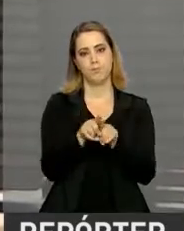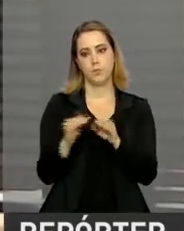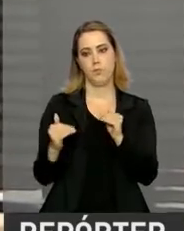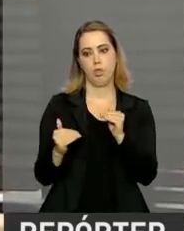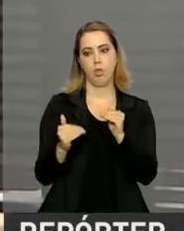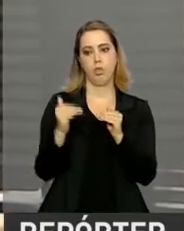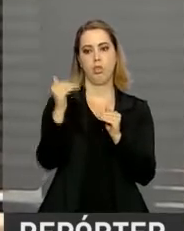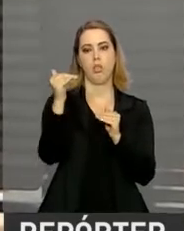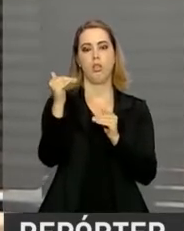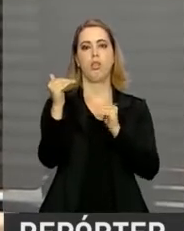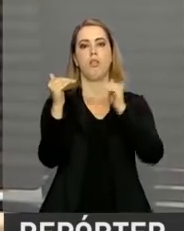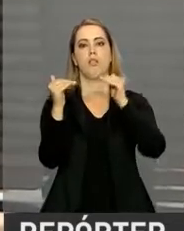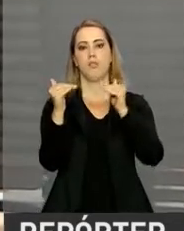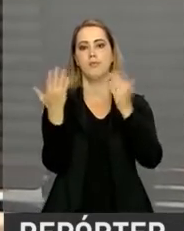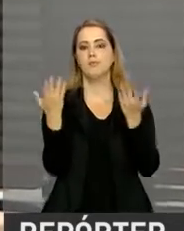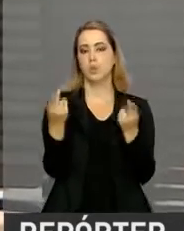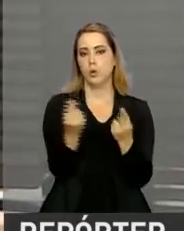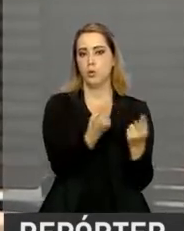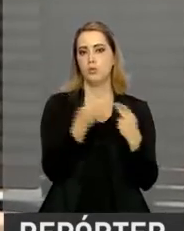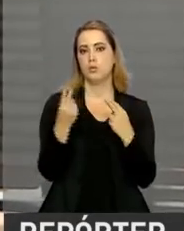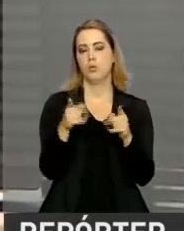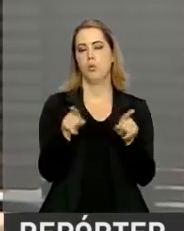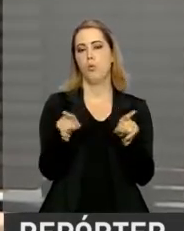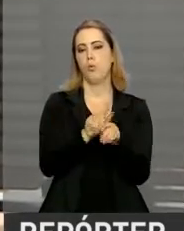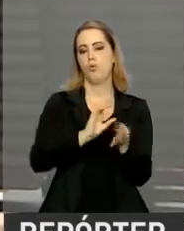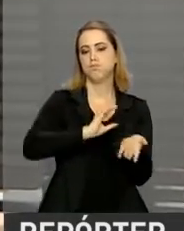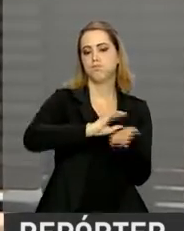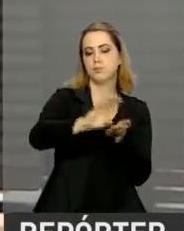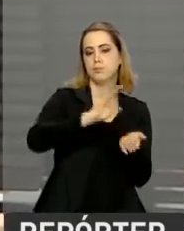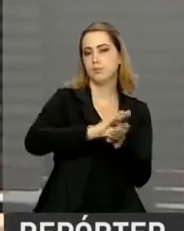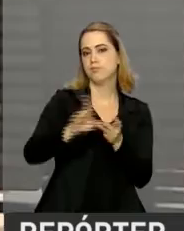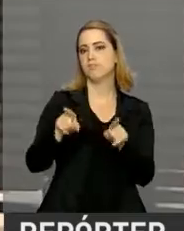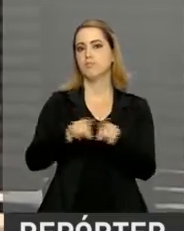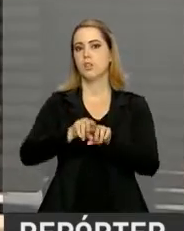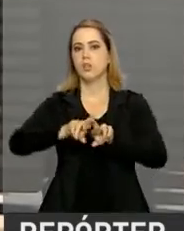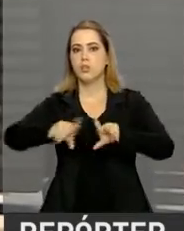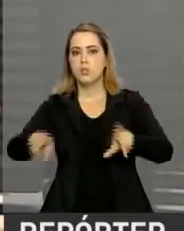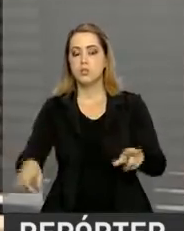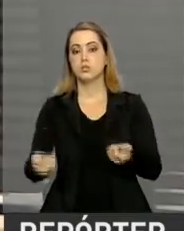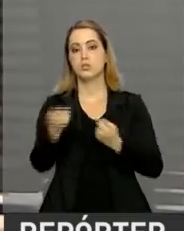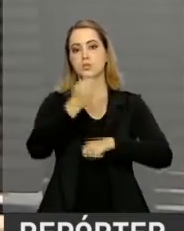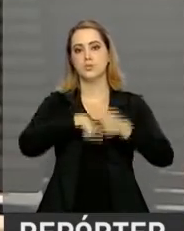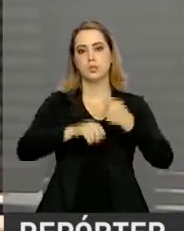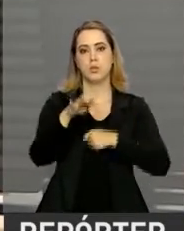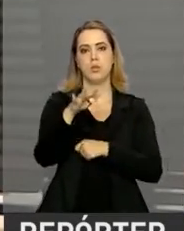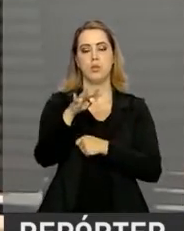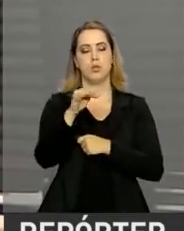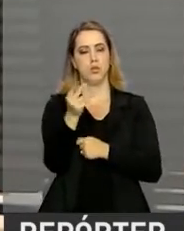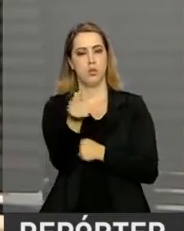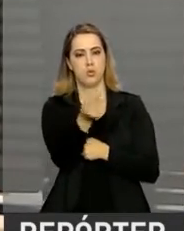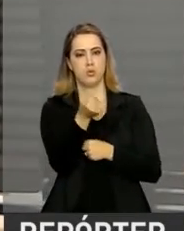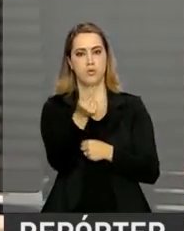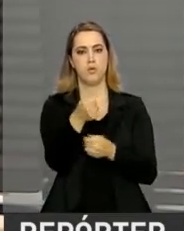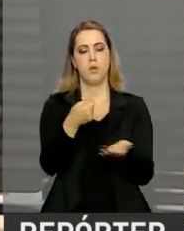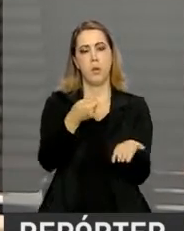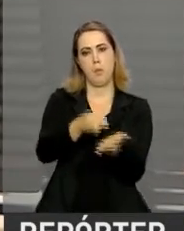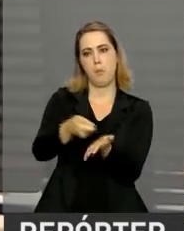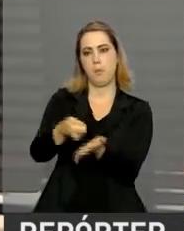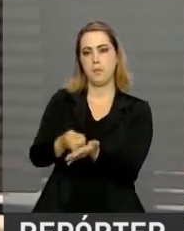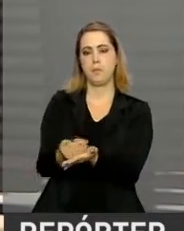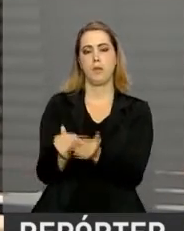nível elevado como também os investimentos aplicações financeiras atenderão também a remunerar mais na